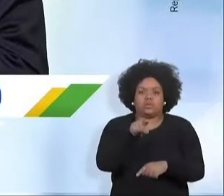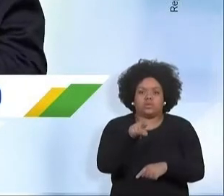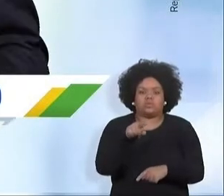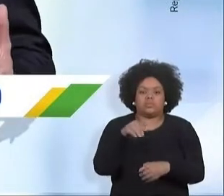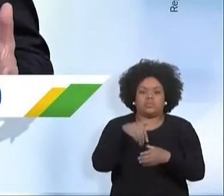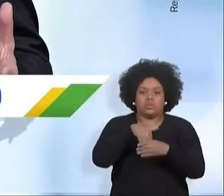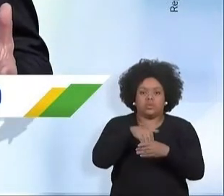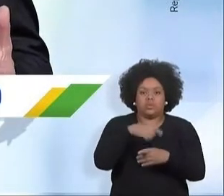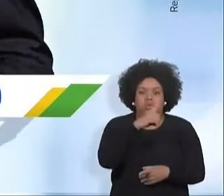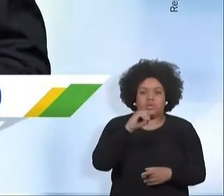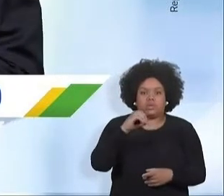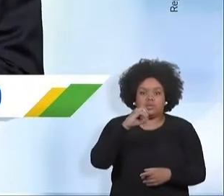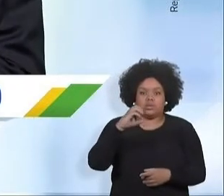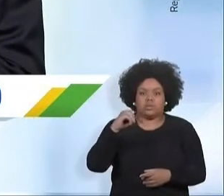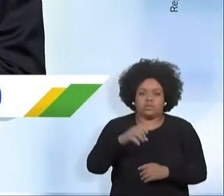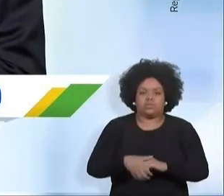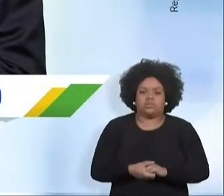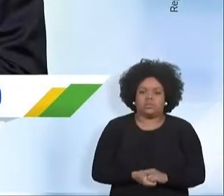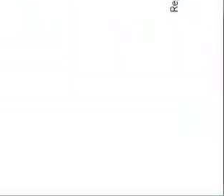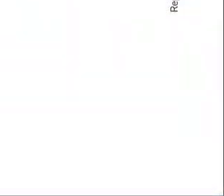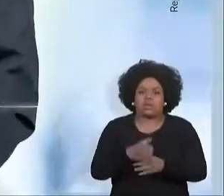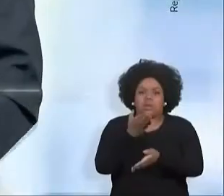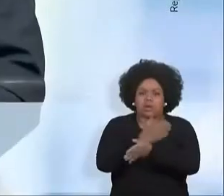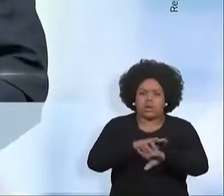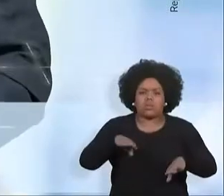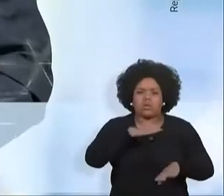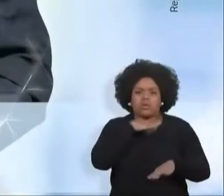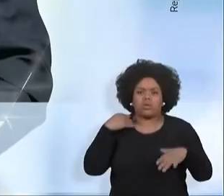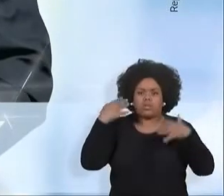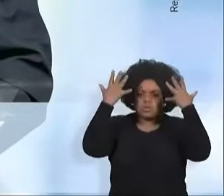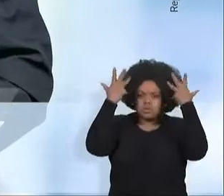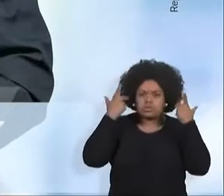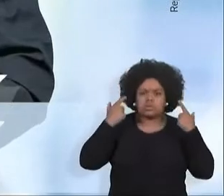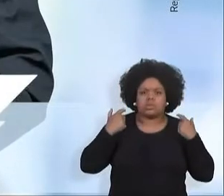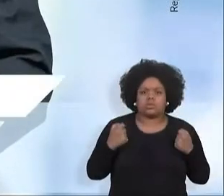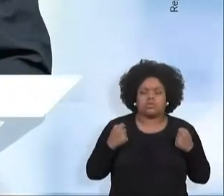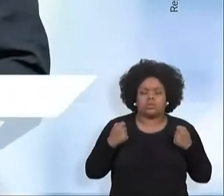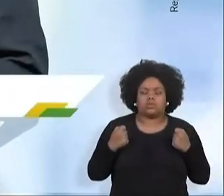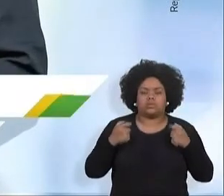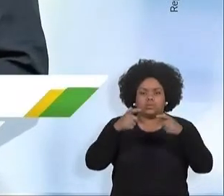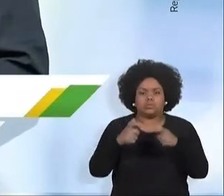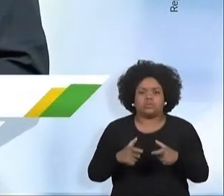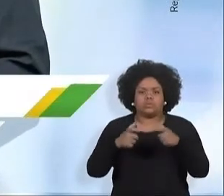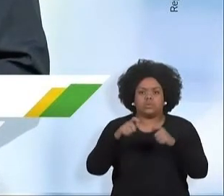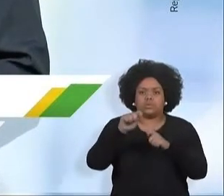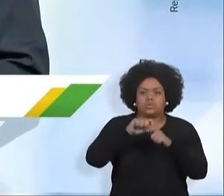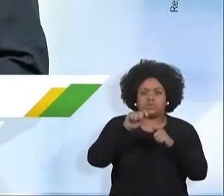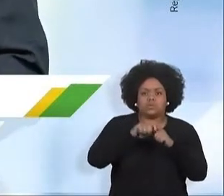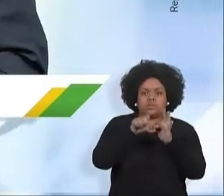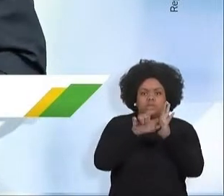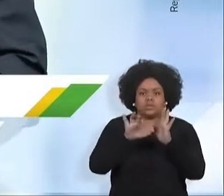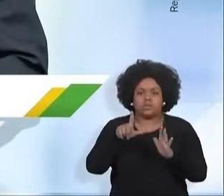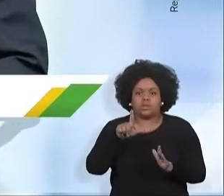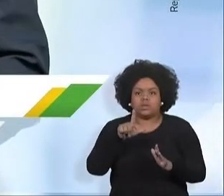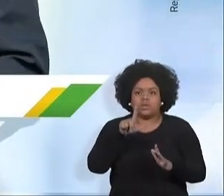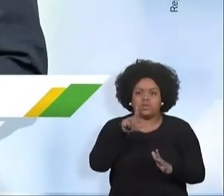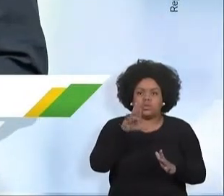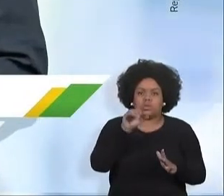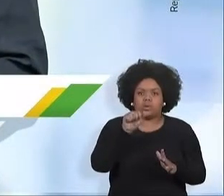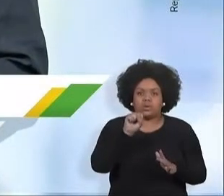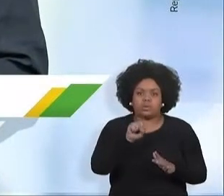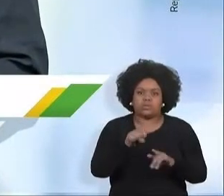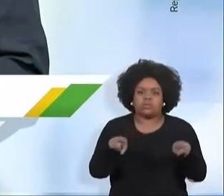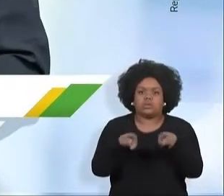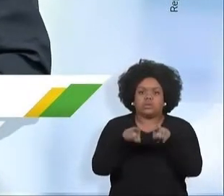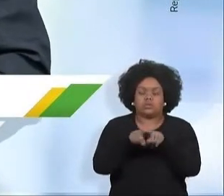você. Celso Russomano, meu número é 1000. Acabei com a morte de cães e gatos nos centros de zoonose. Fiz a lei Lucas, o teste